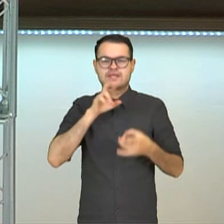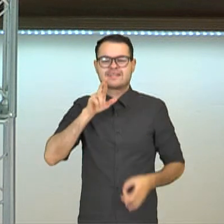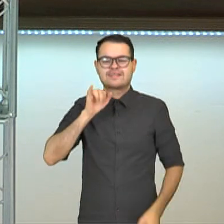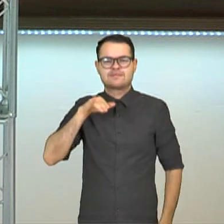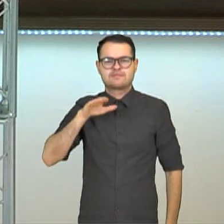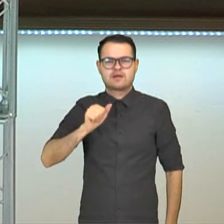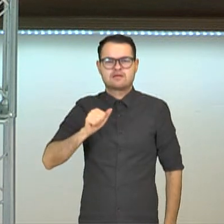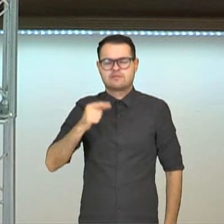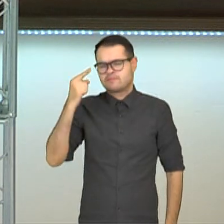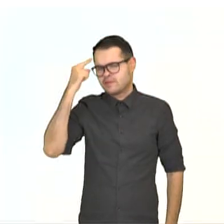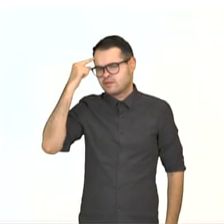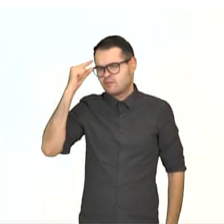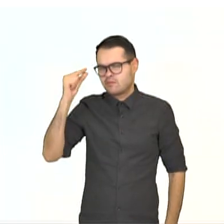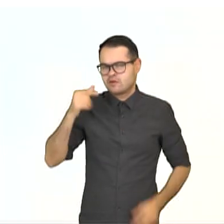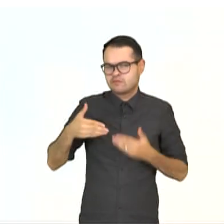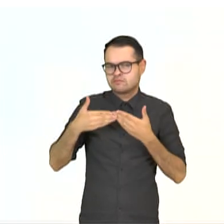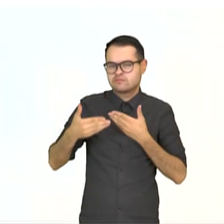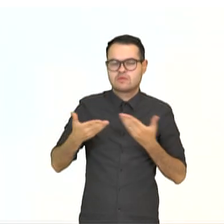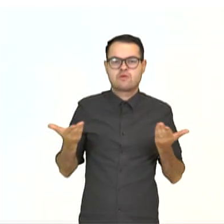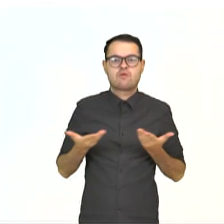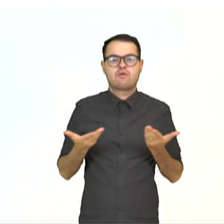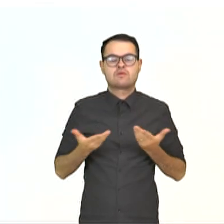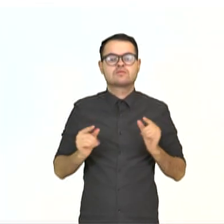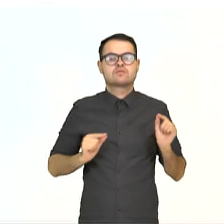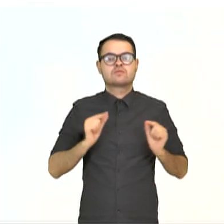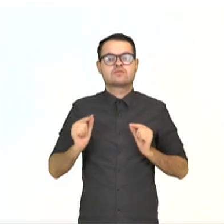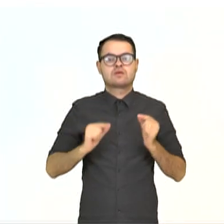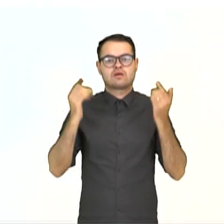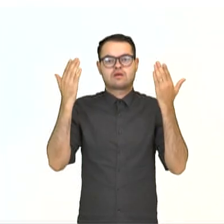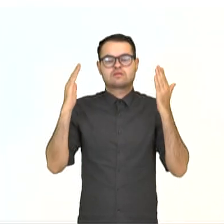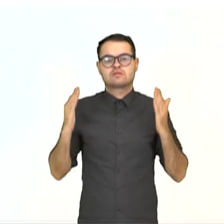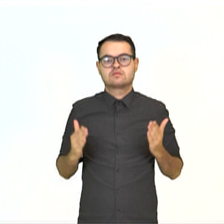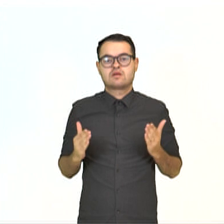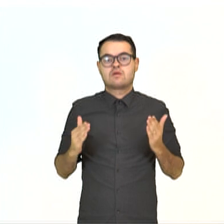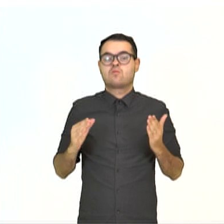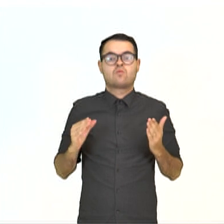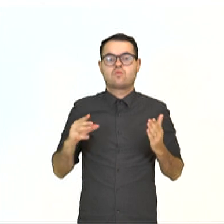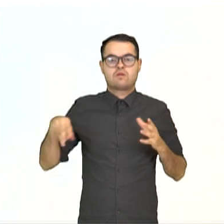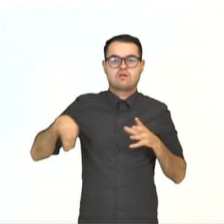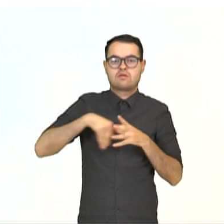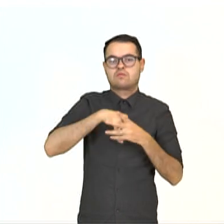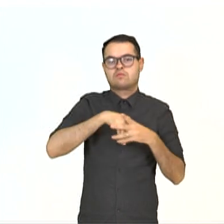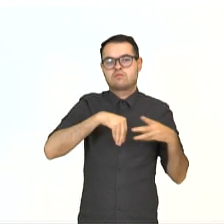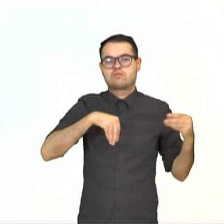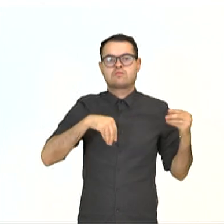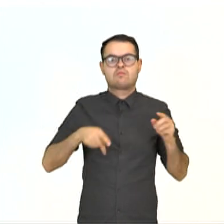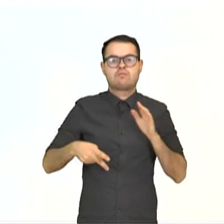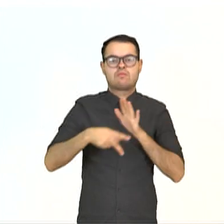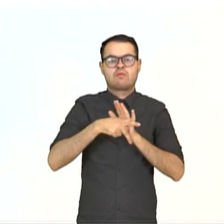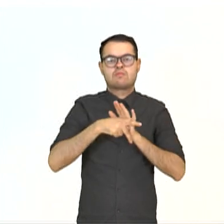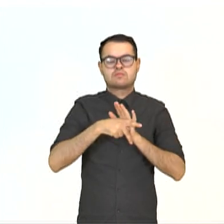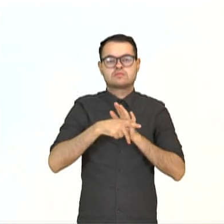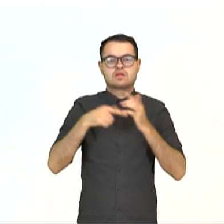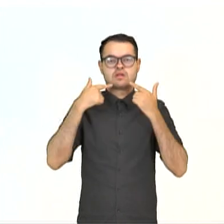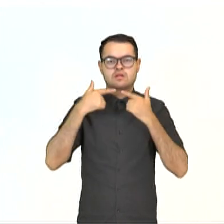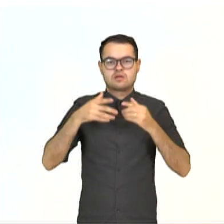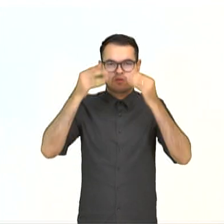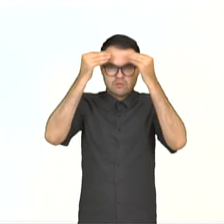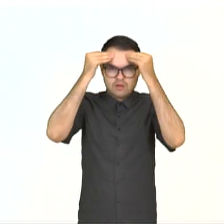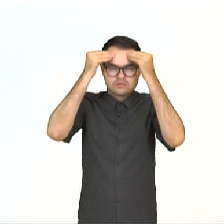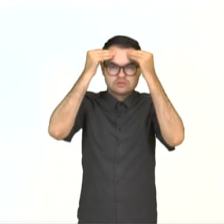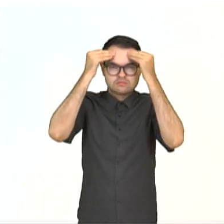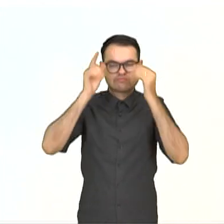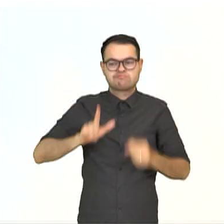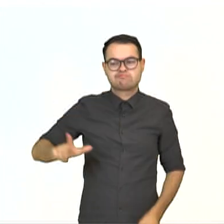pensar um pouquinho sobre isso? Na aula de hoje, nós iremos analisar recursos próprios da linguagem literária, também